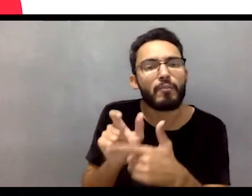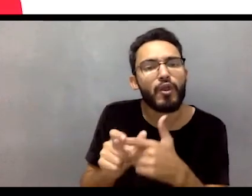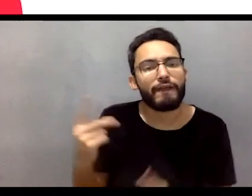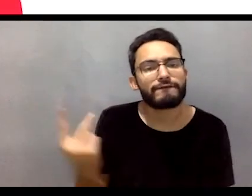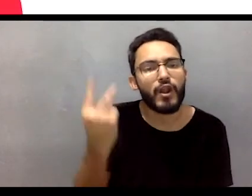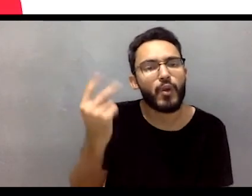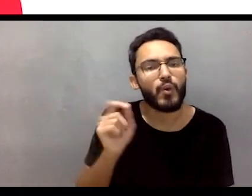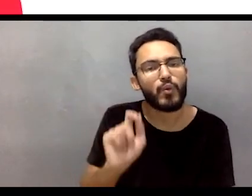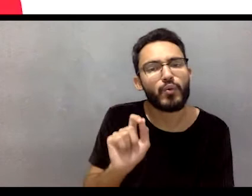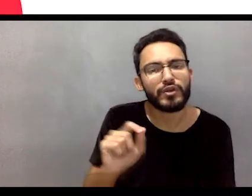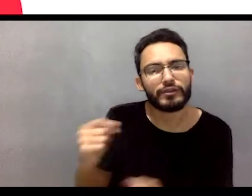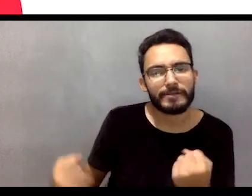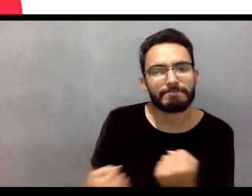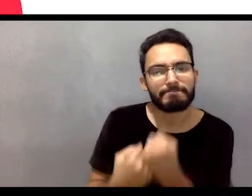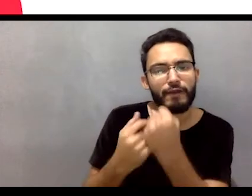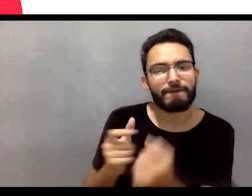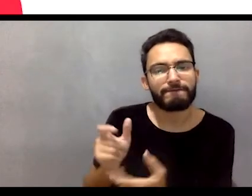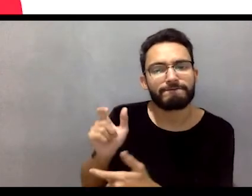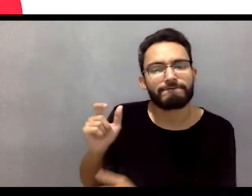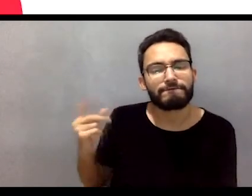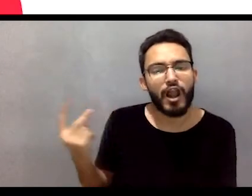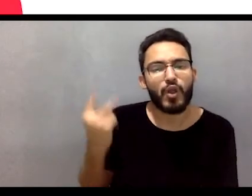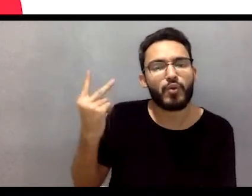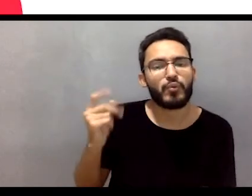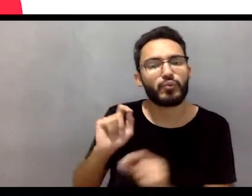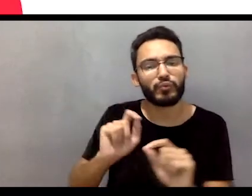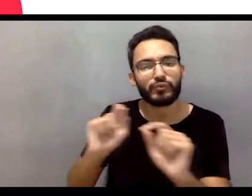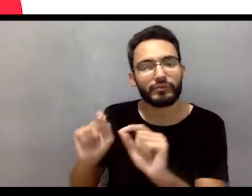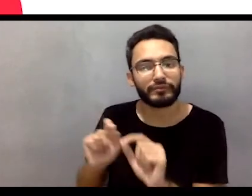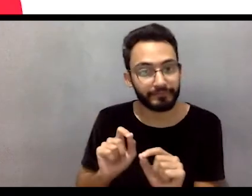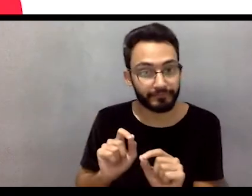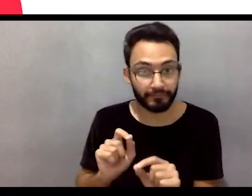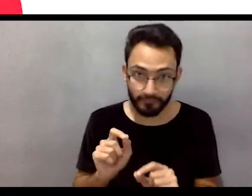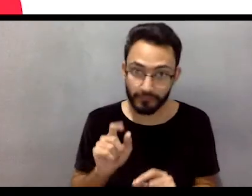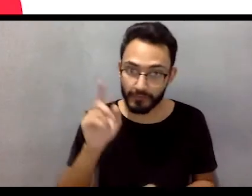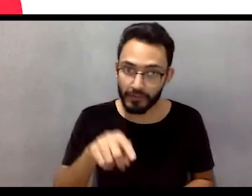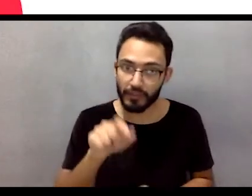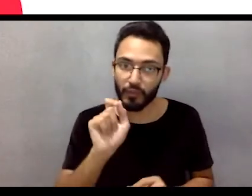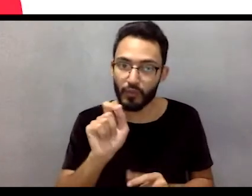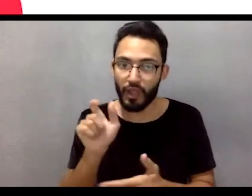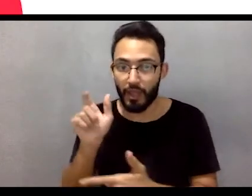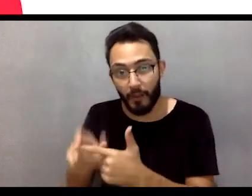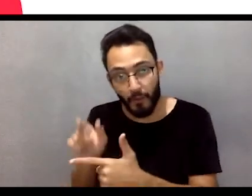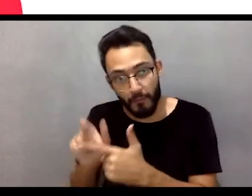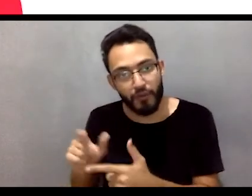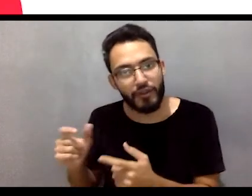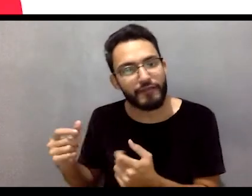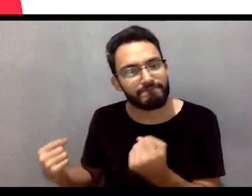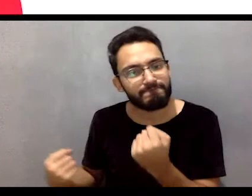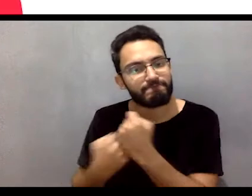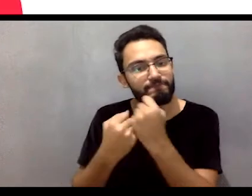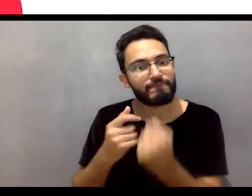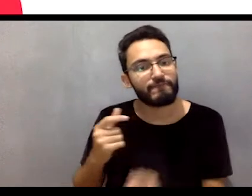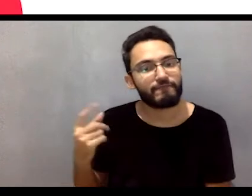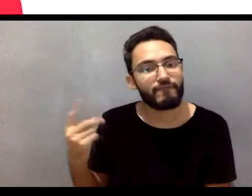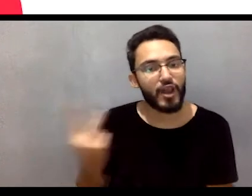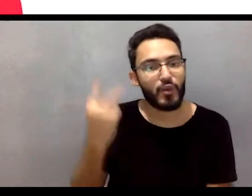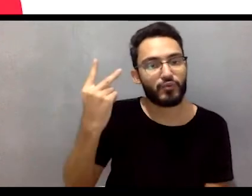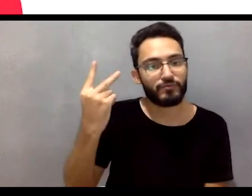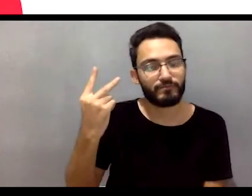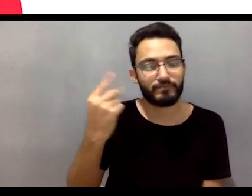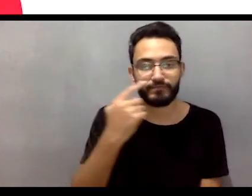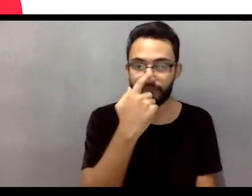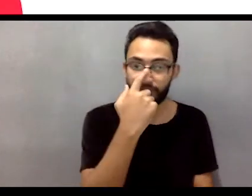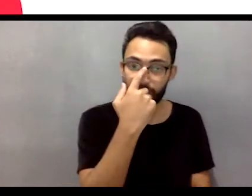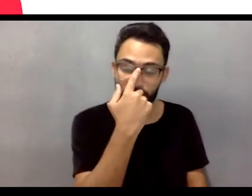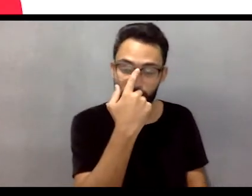Porque a gente faz a engenharia de valor baseado nesse componente de valor. Então, a gente